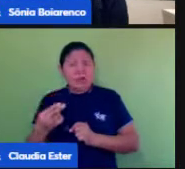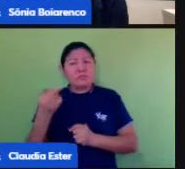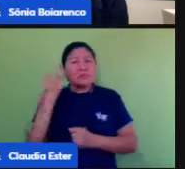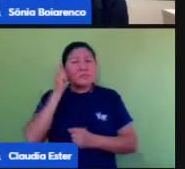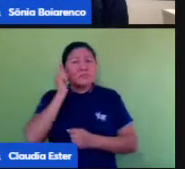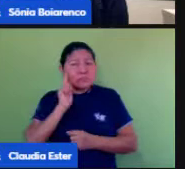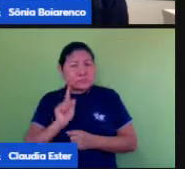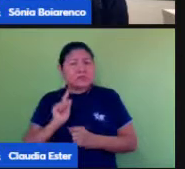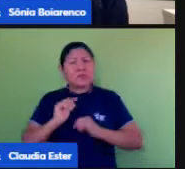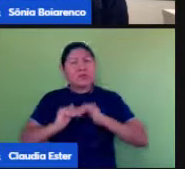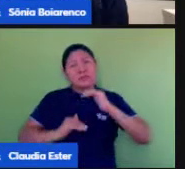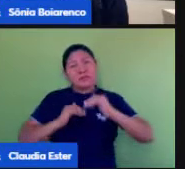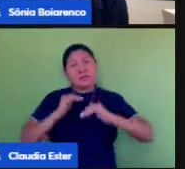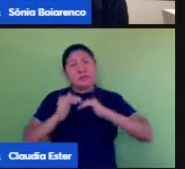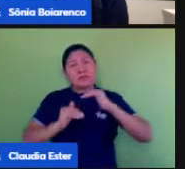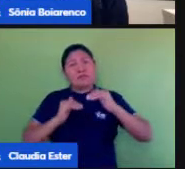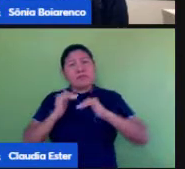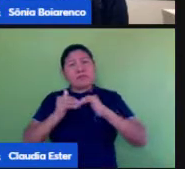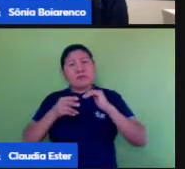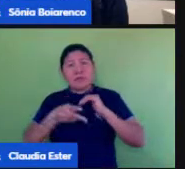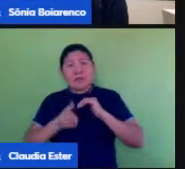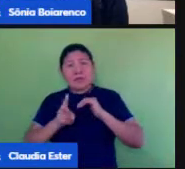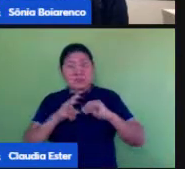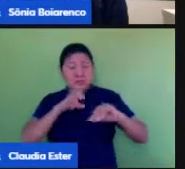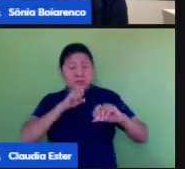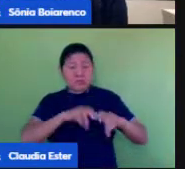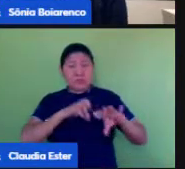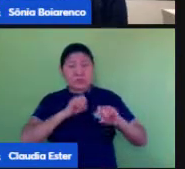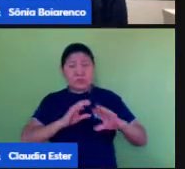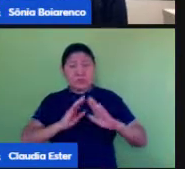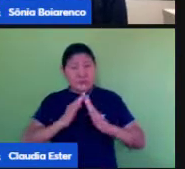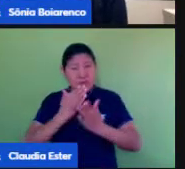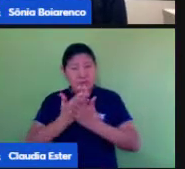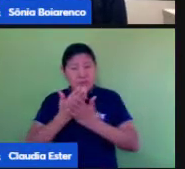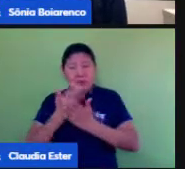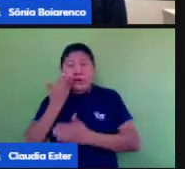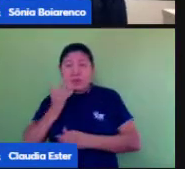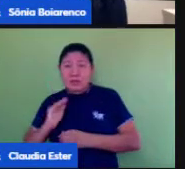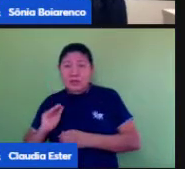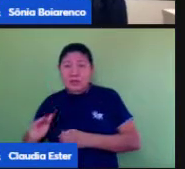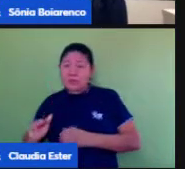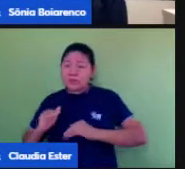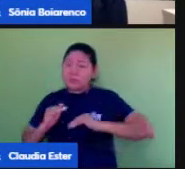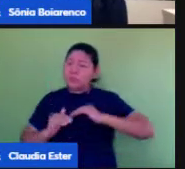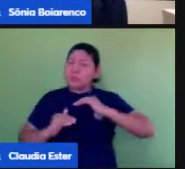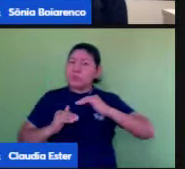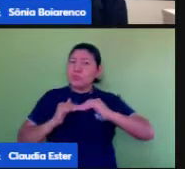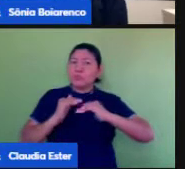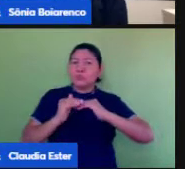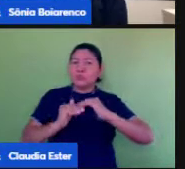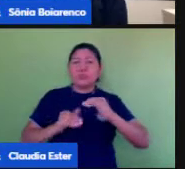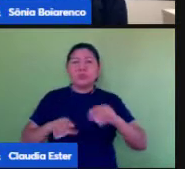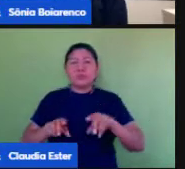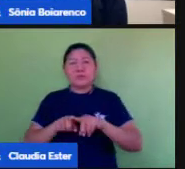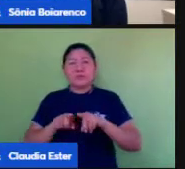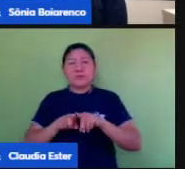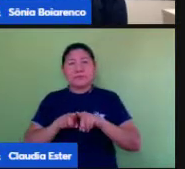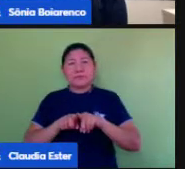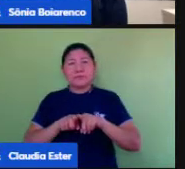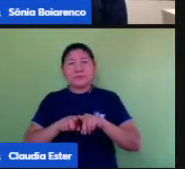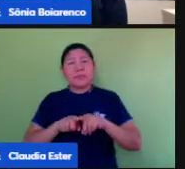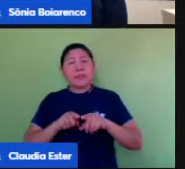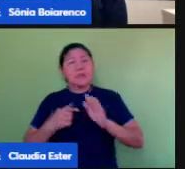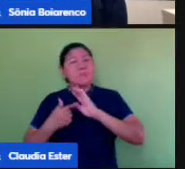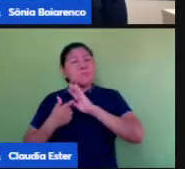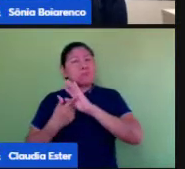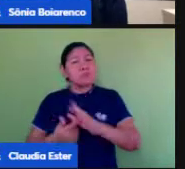possamos desenvolver ao longo da vida escolar do aluno esse processo, além de ela dizer que o letramento não é